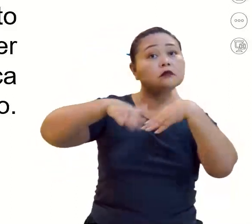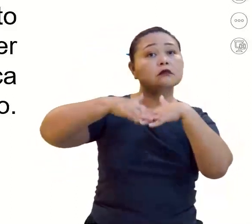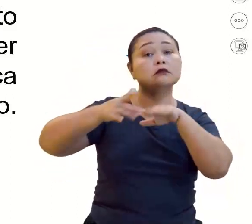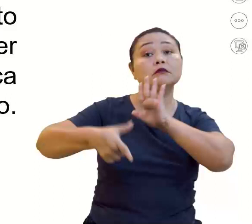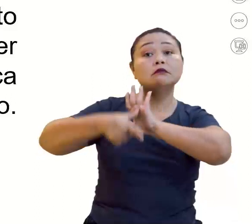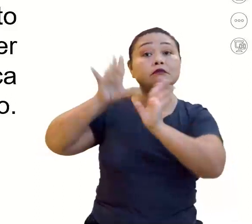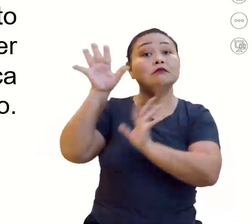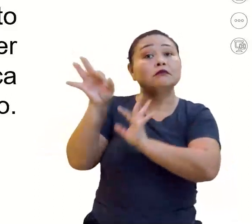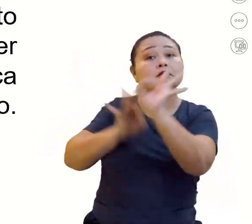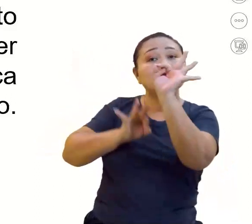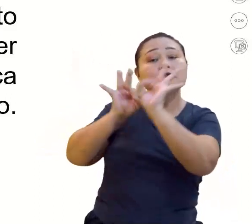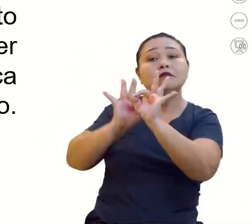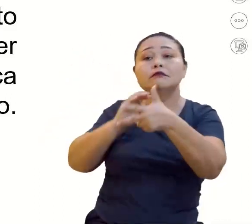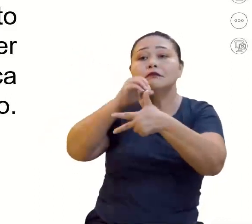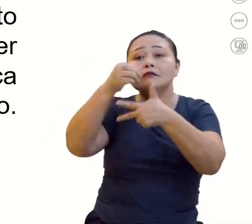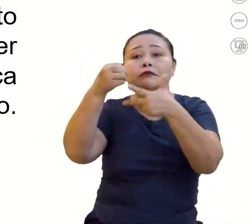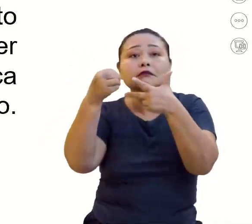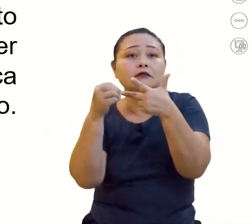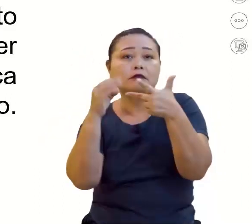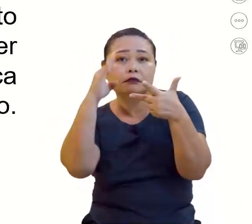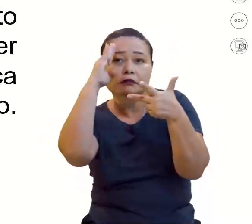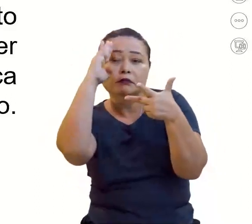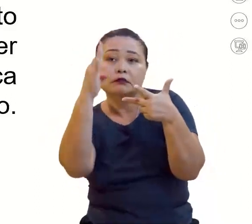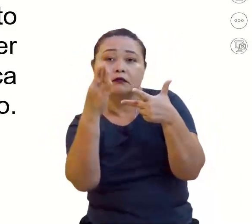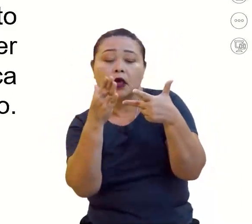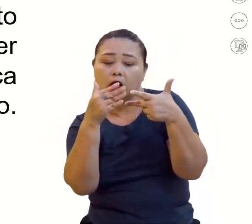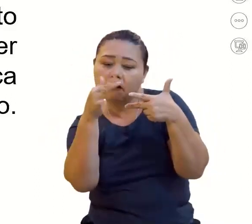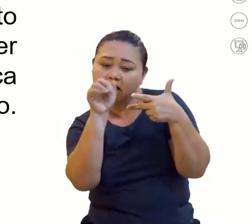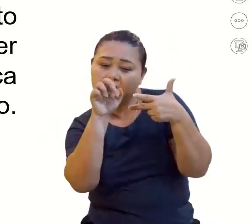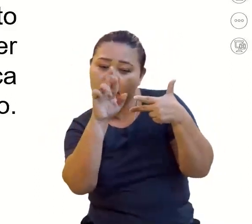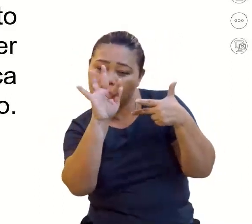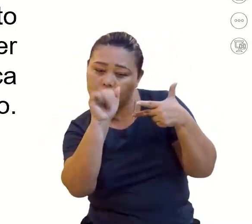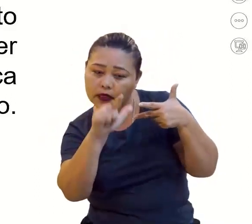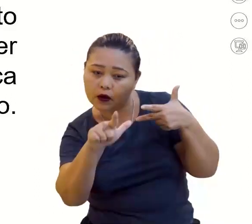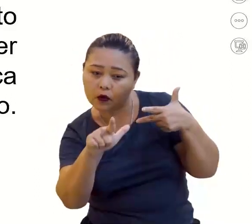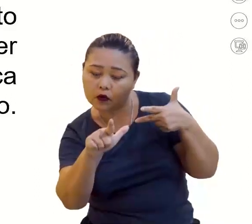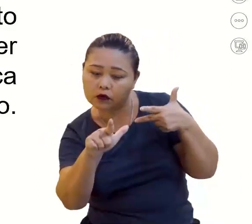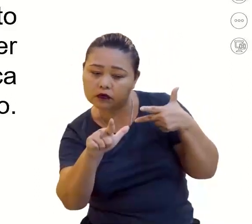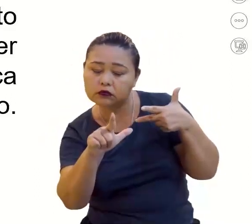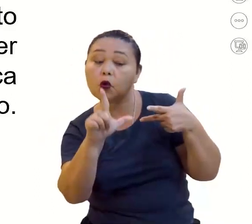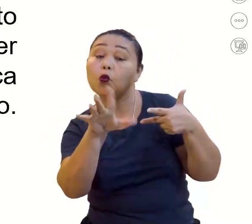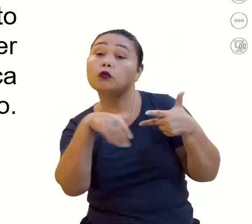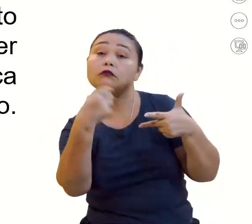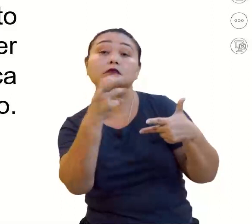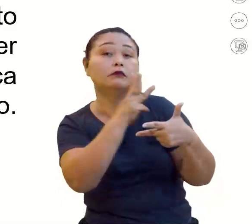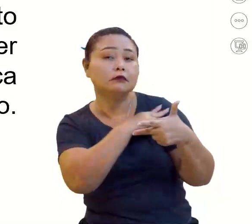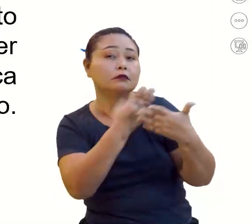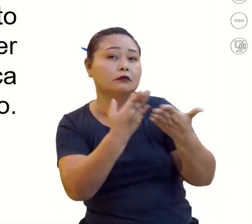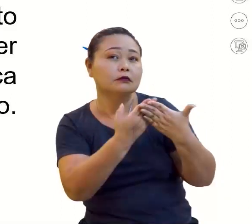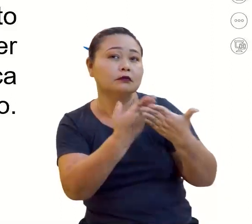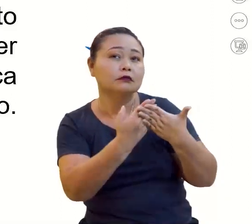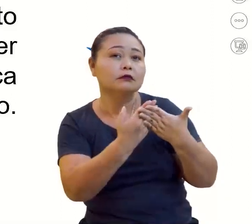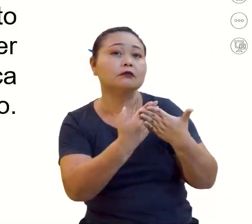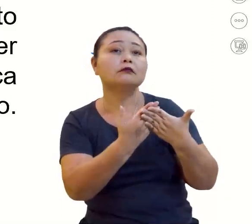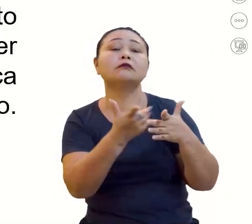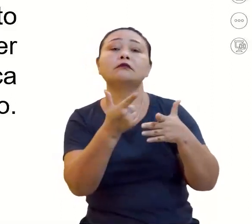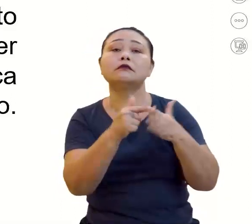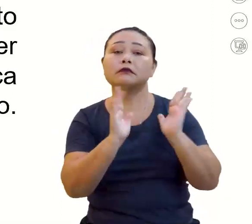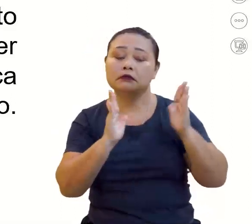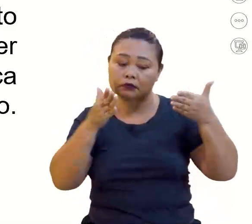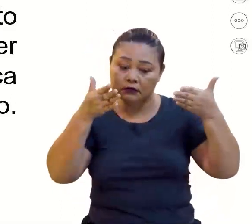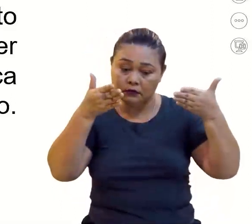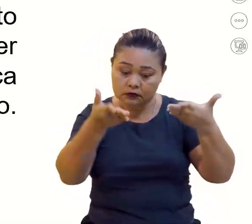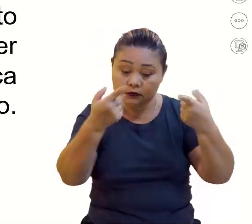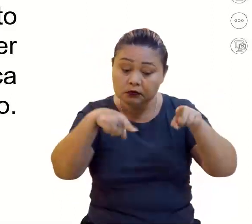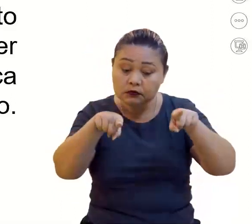o Enem, principalmente na reta final, ou seja, quando você estiver no terceiro ano, deve se concentrar também